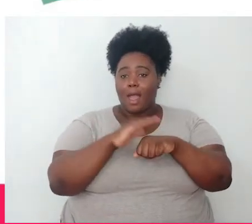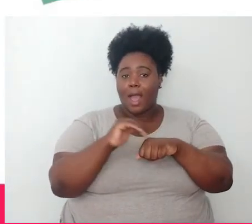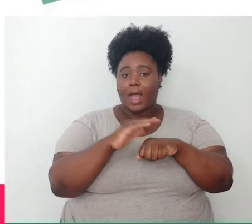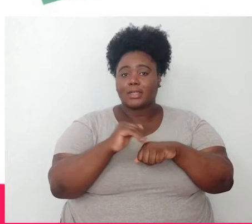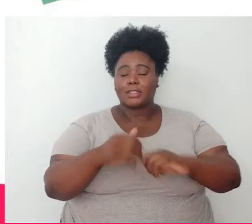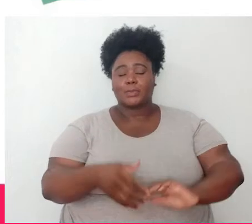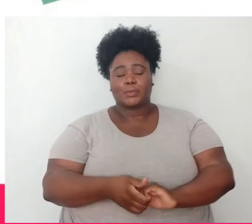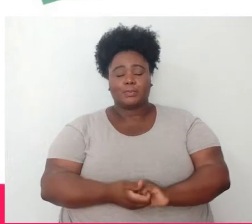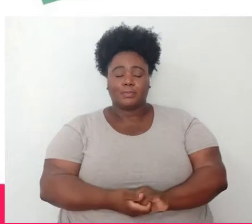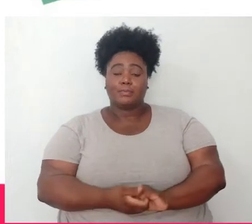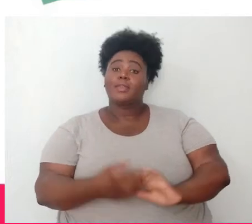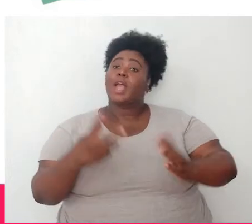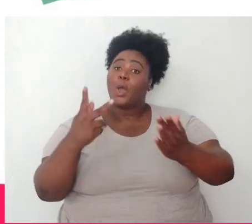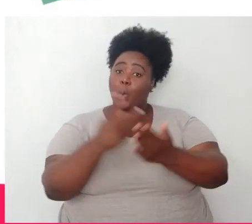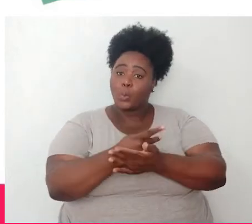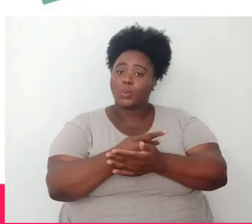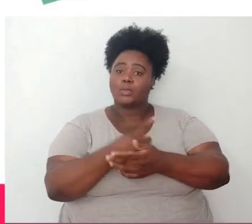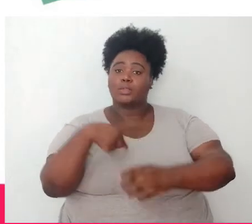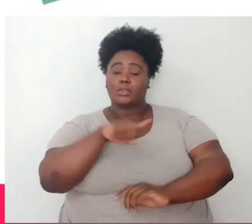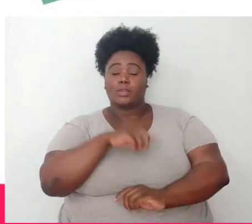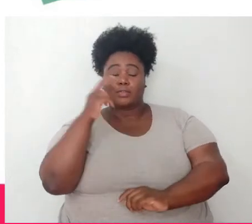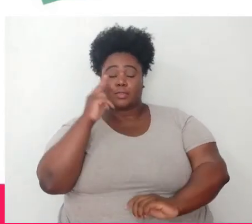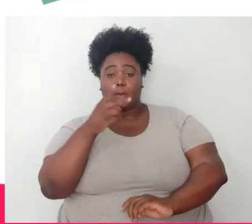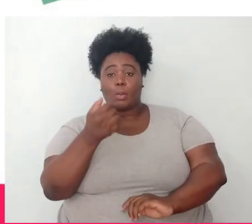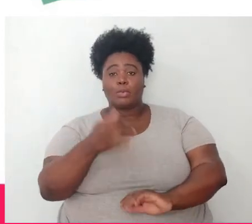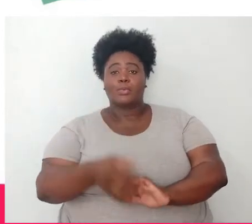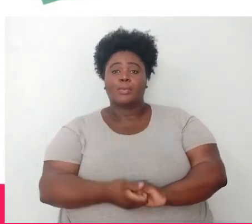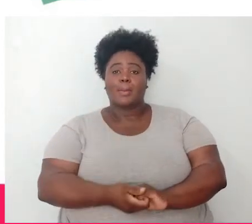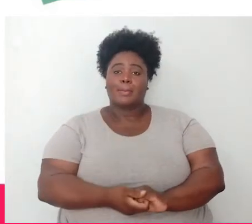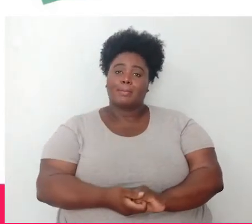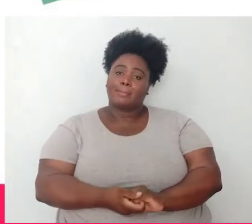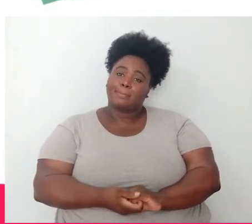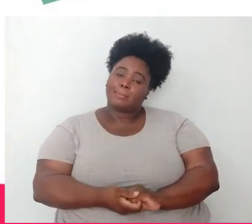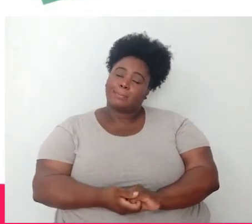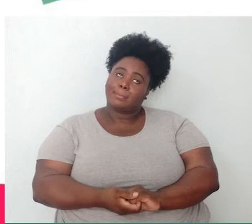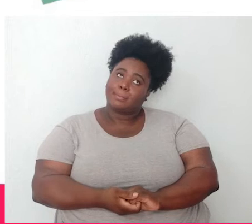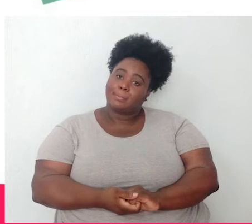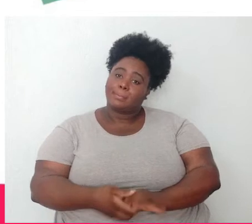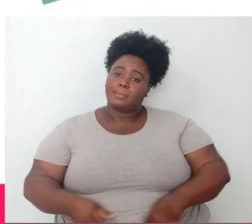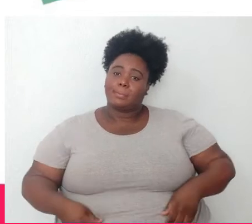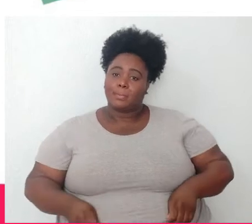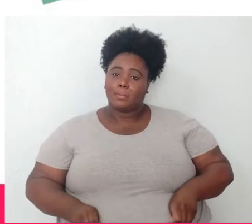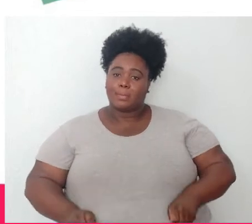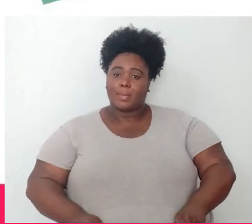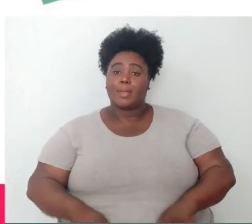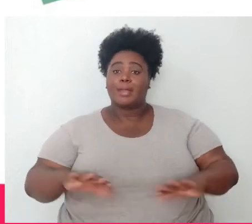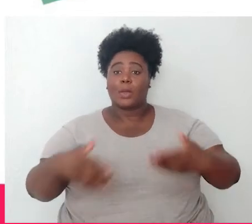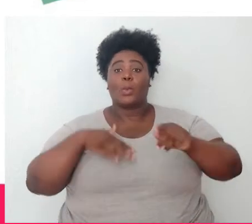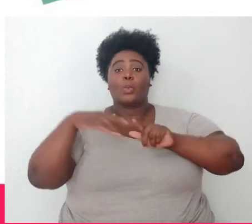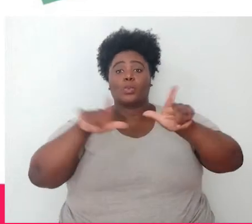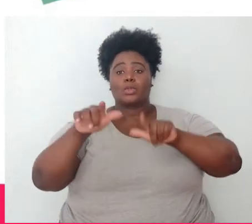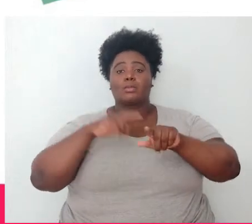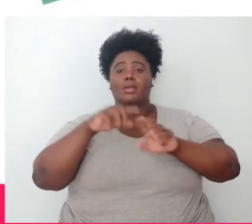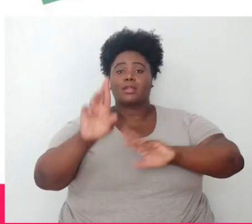Que aconteceram ali, que a gente pode Sim. ver um pouquinho. E esse trabalho ele tem uma relação muito forte, ao meu ver,